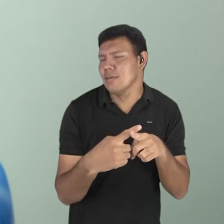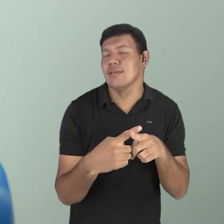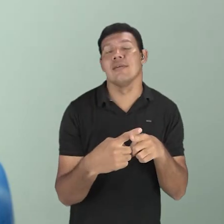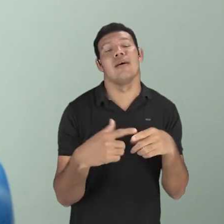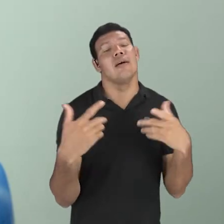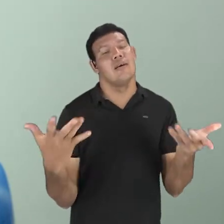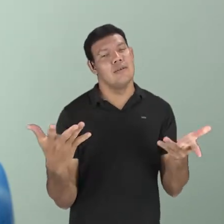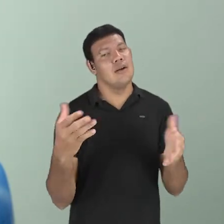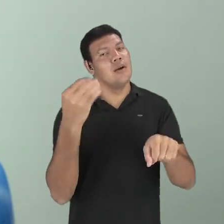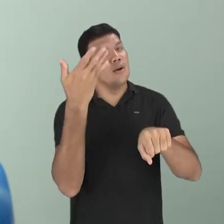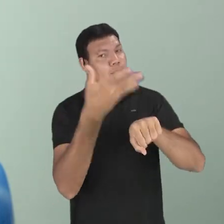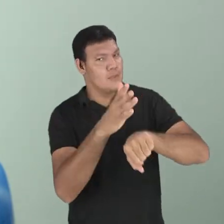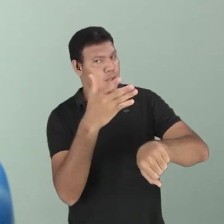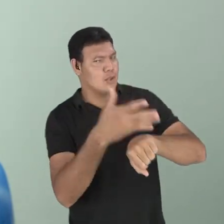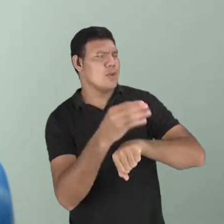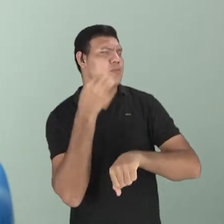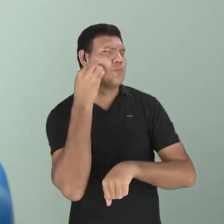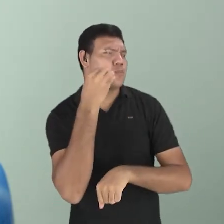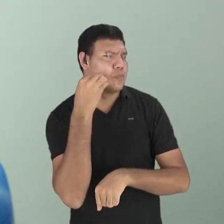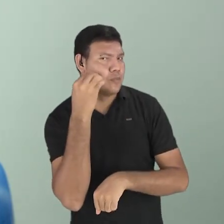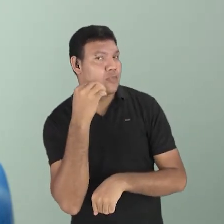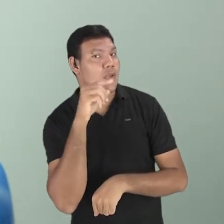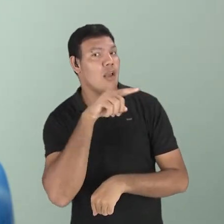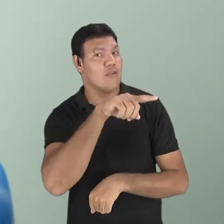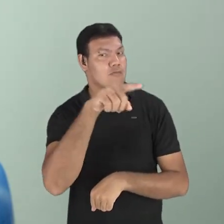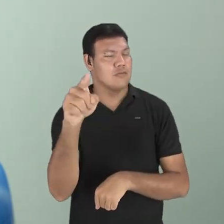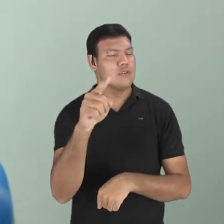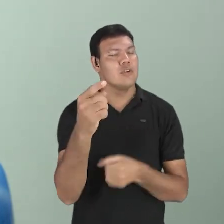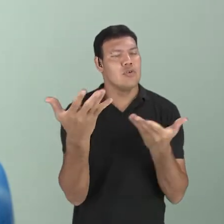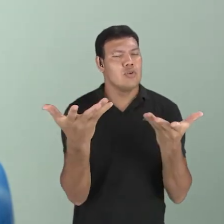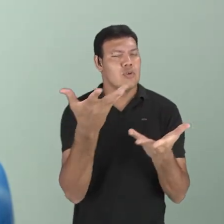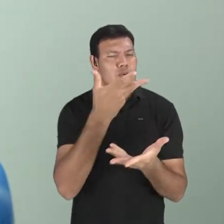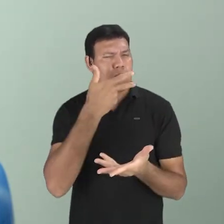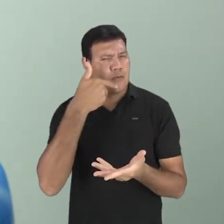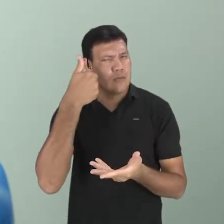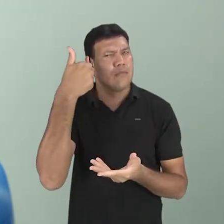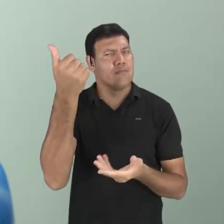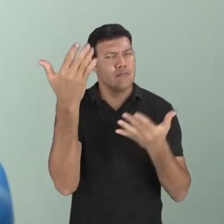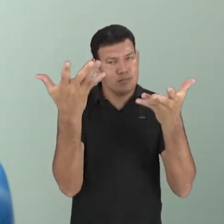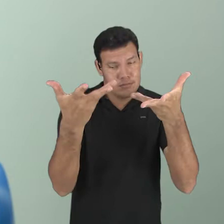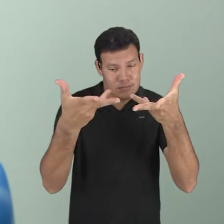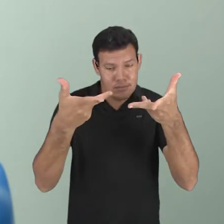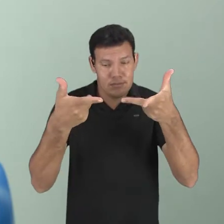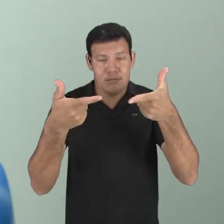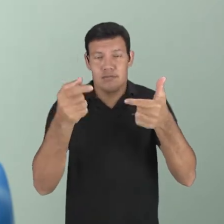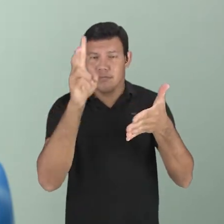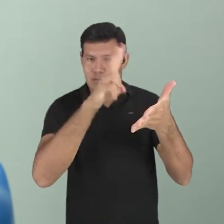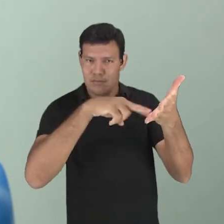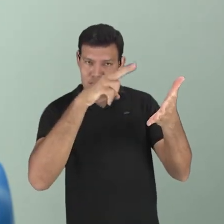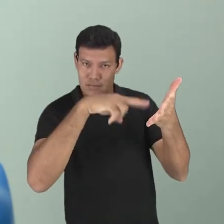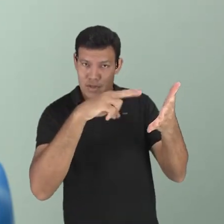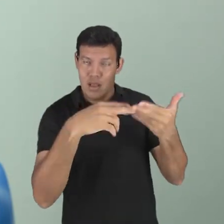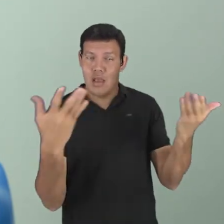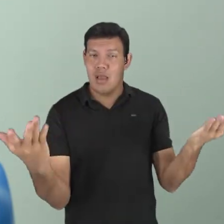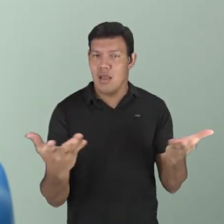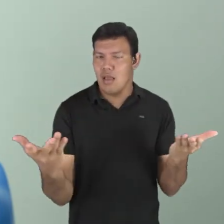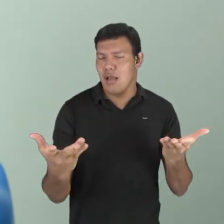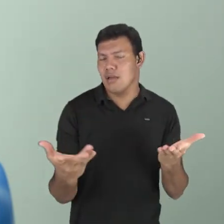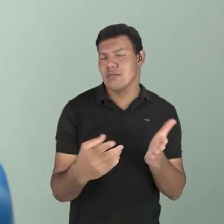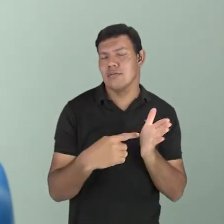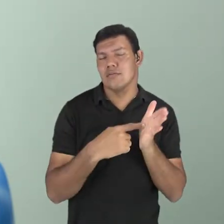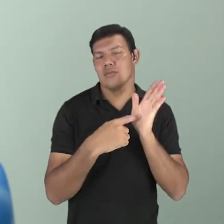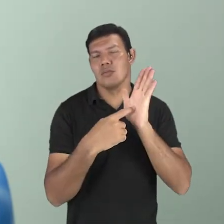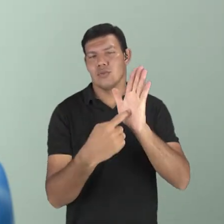gente consegue, melhorar a nossa habilidade de leitura. Vamos à leitura de um texto e vamos observar